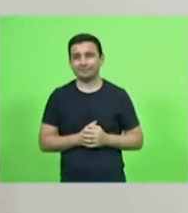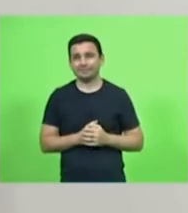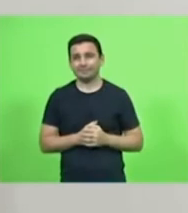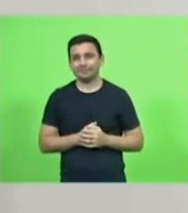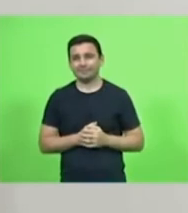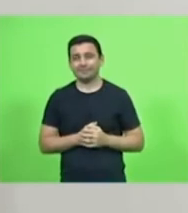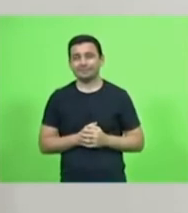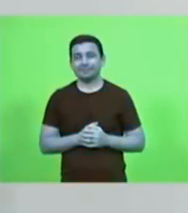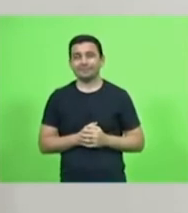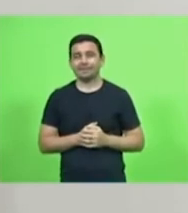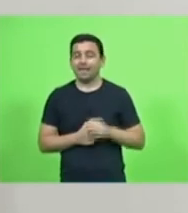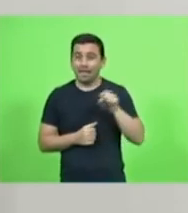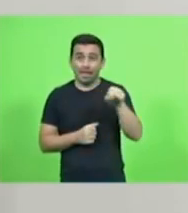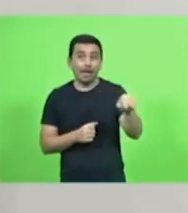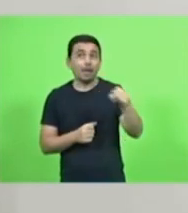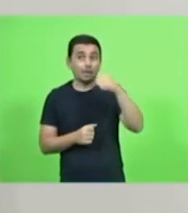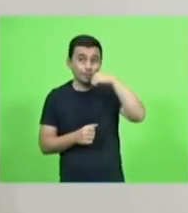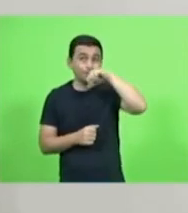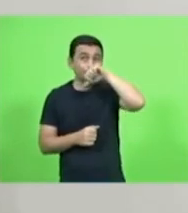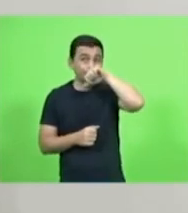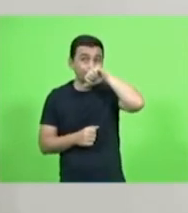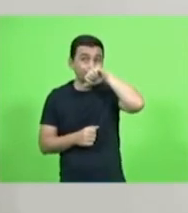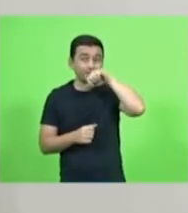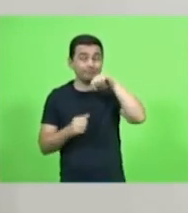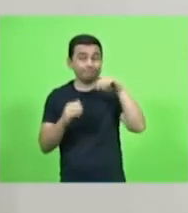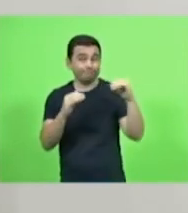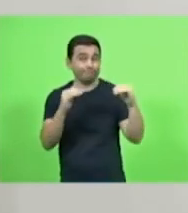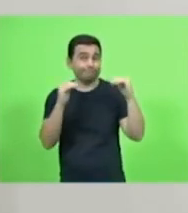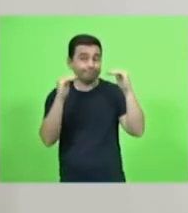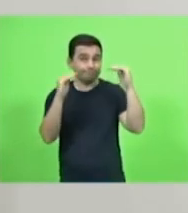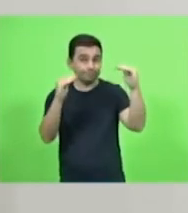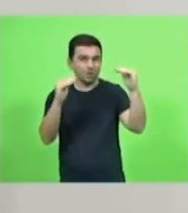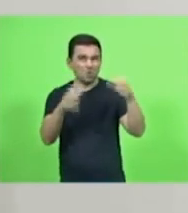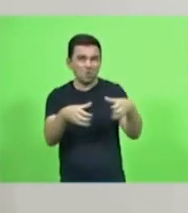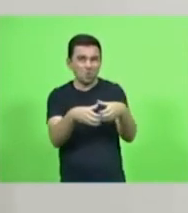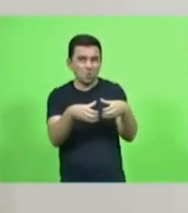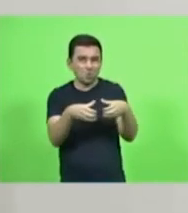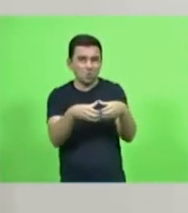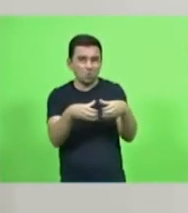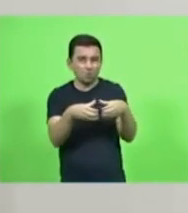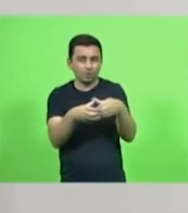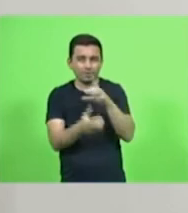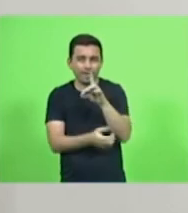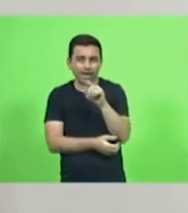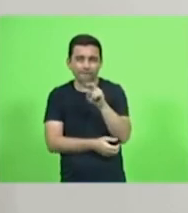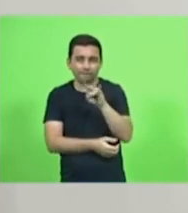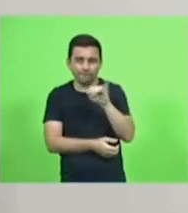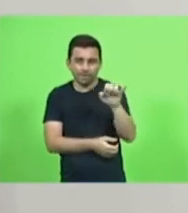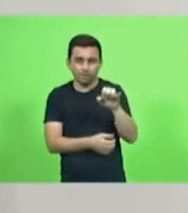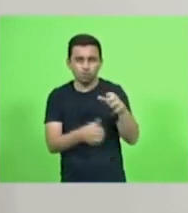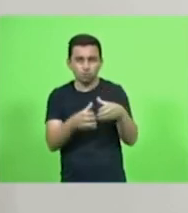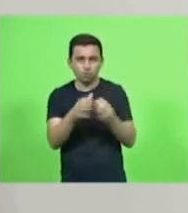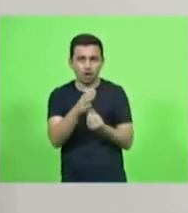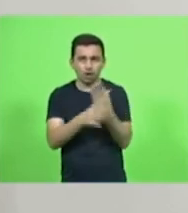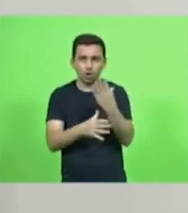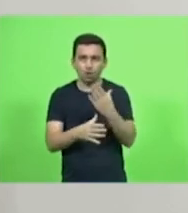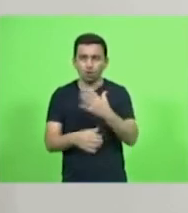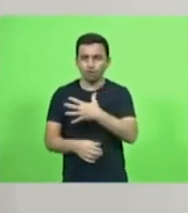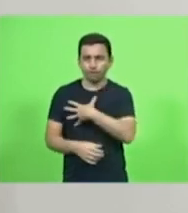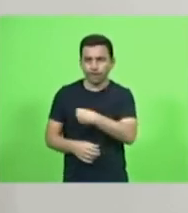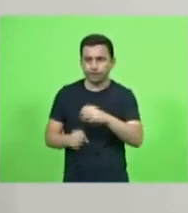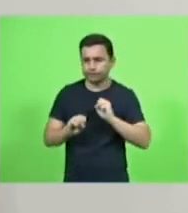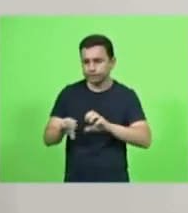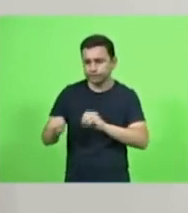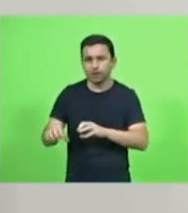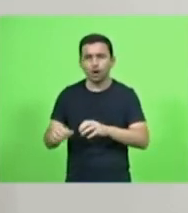Ela é matriarca do grupo Dedos de Davi, o grupo que ela formou, ela e os quatro filhos, ensinando os meus irmãos